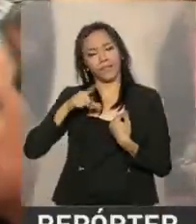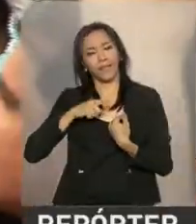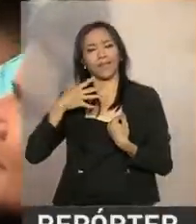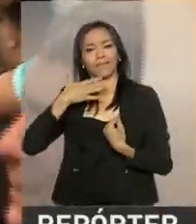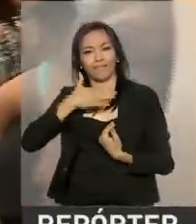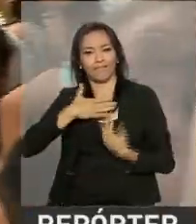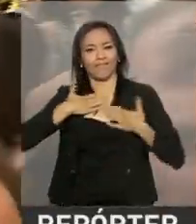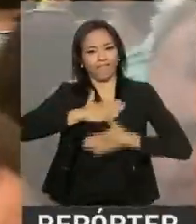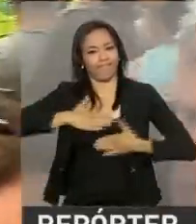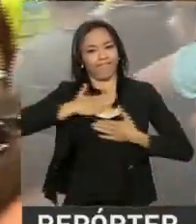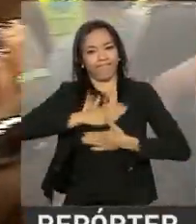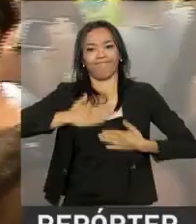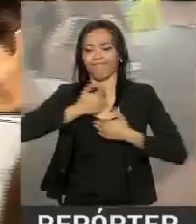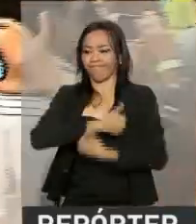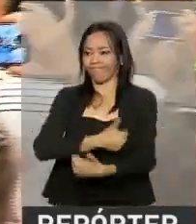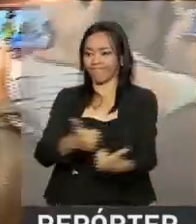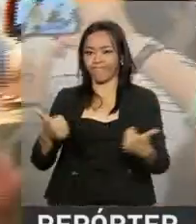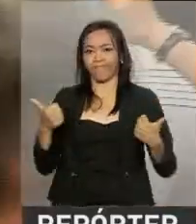garantida